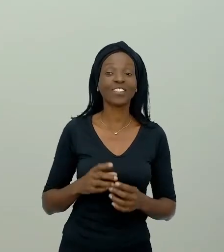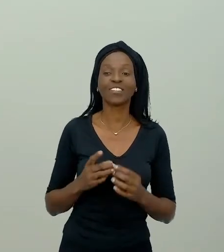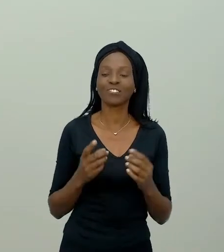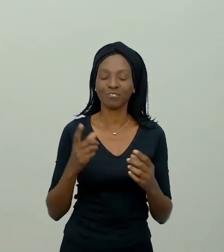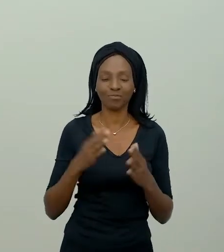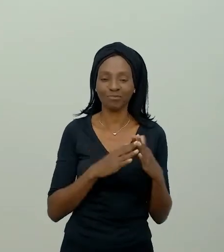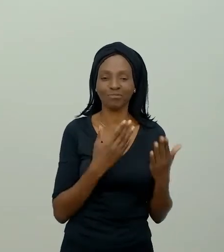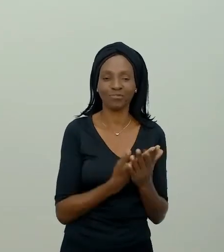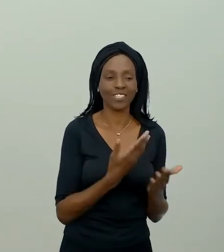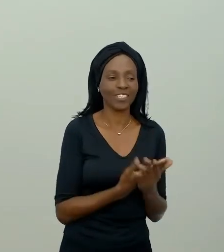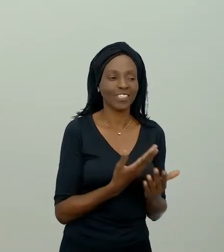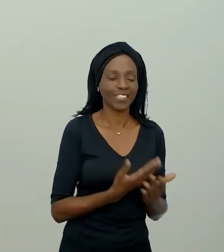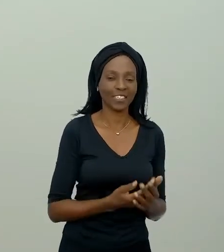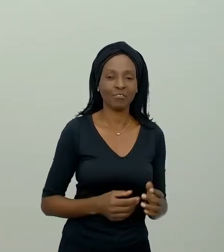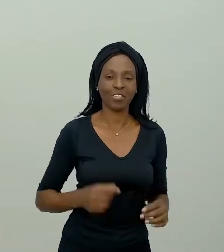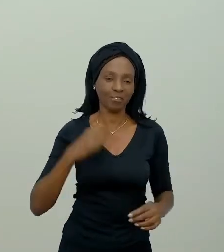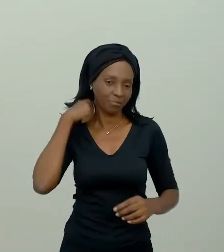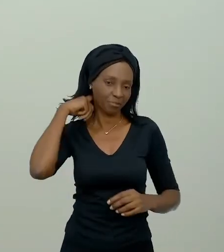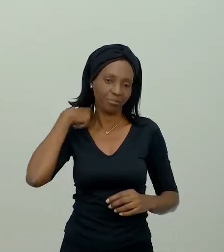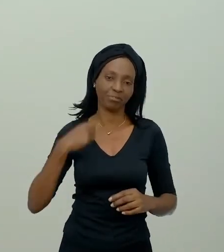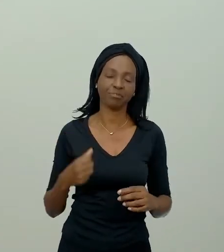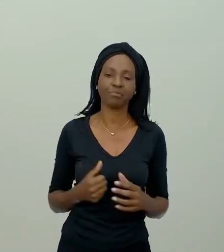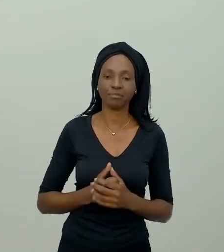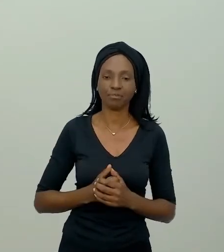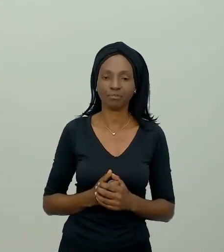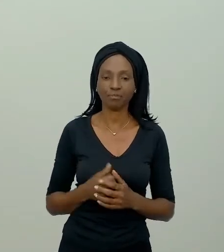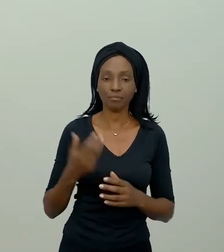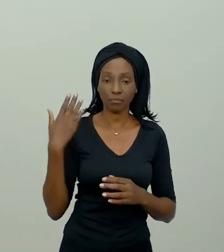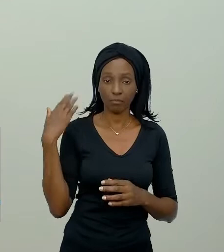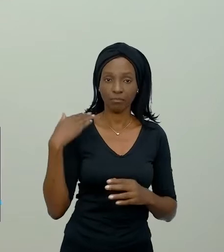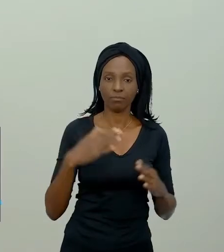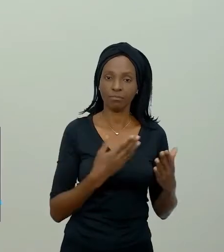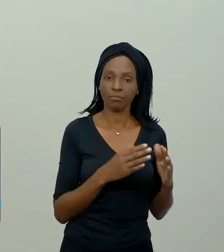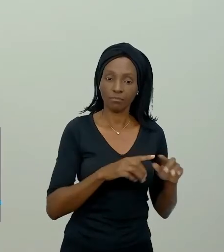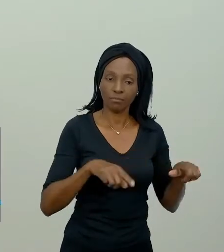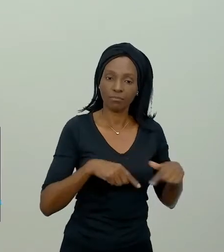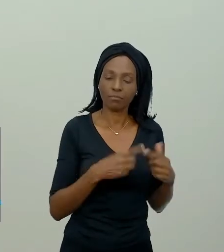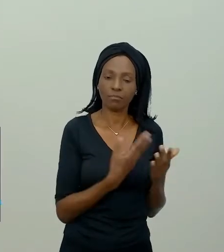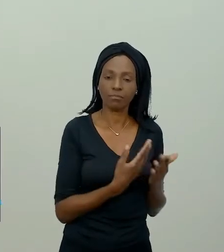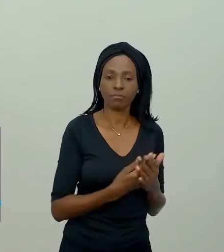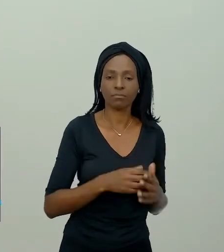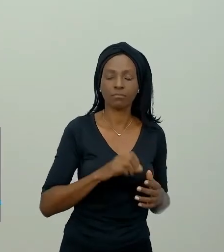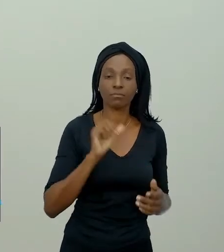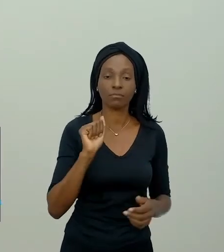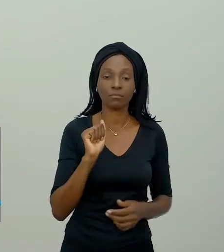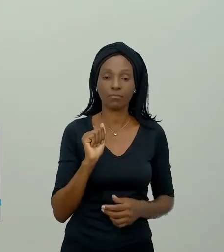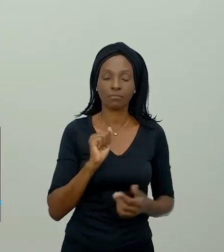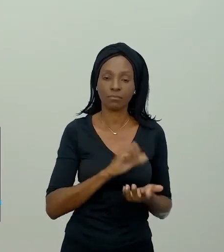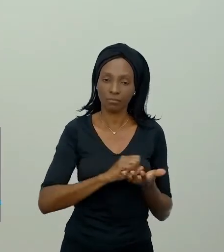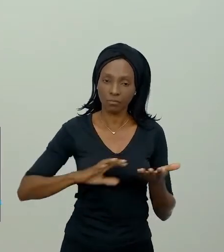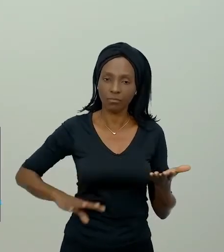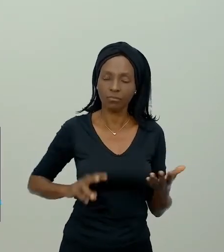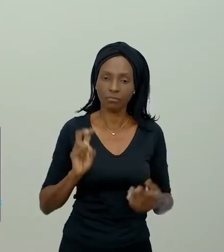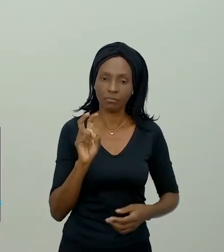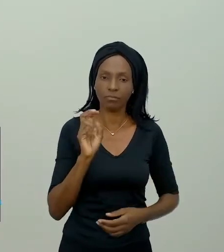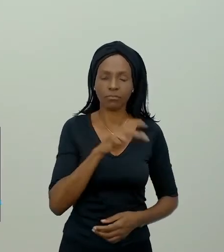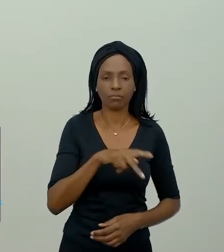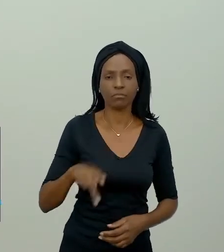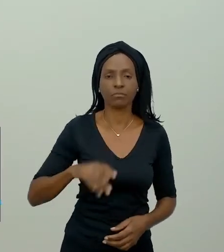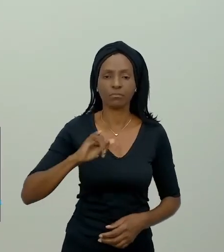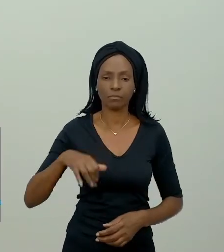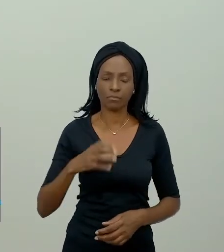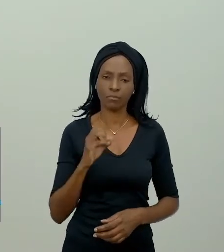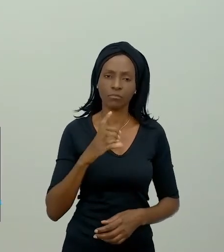estamos na atividade 5, lembrando que começou na aula passada a atividade 5, o professor Jocélio falou lá sobre o projeto de vida e os